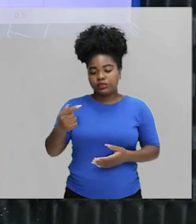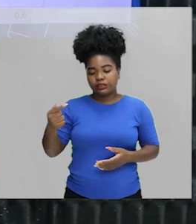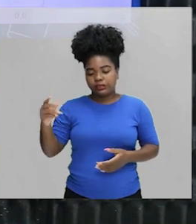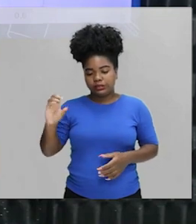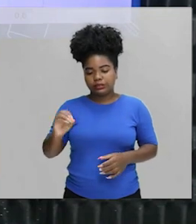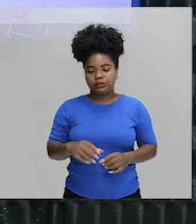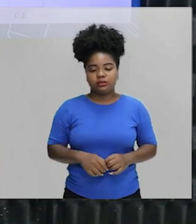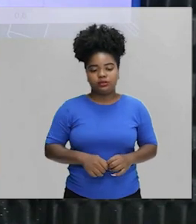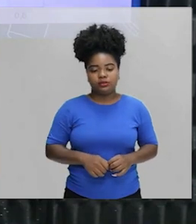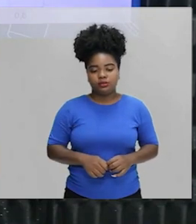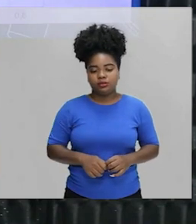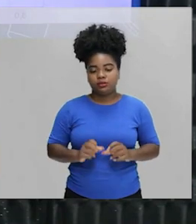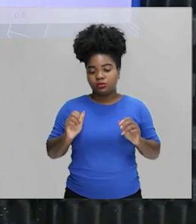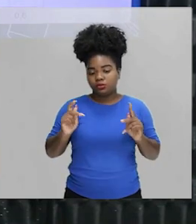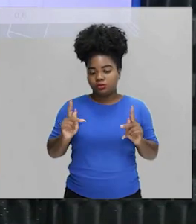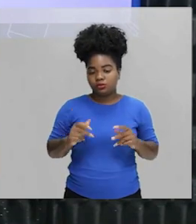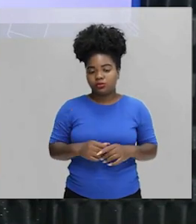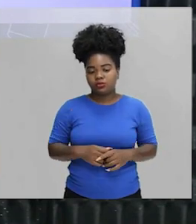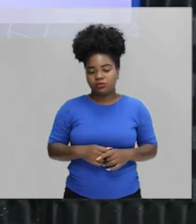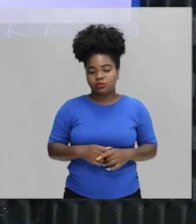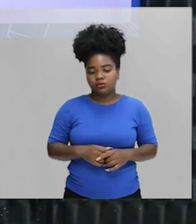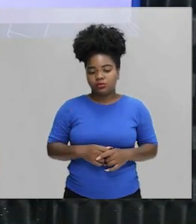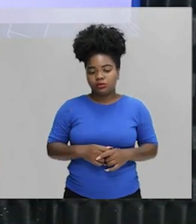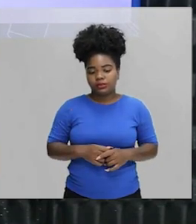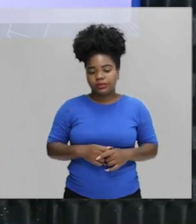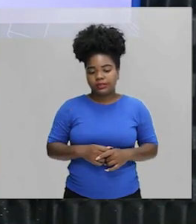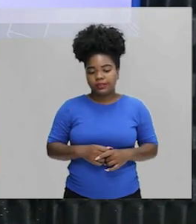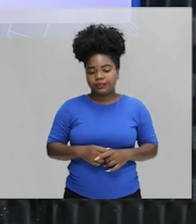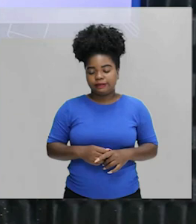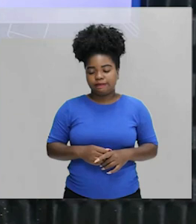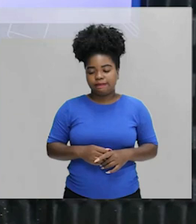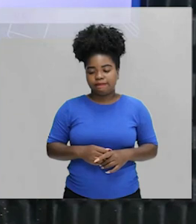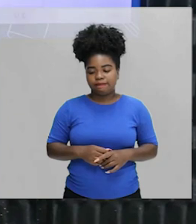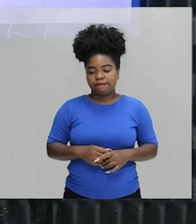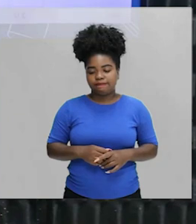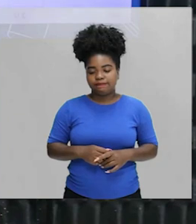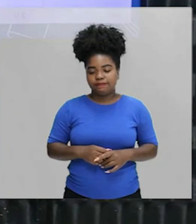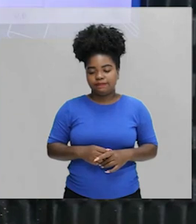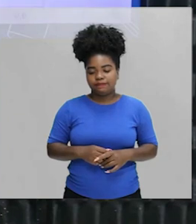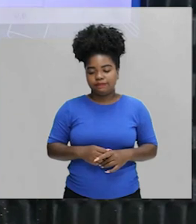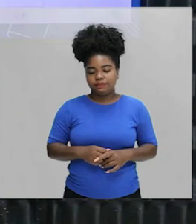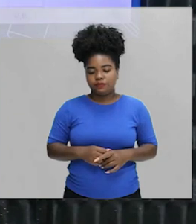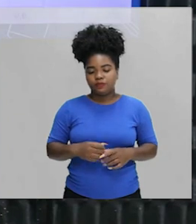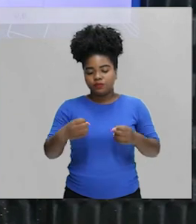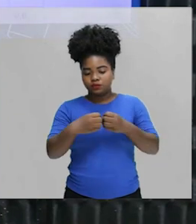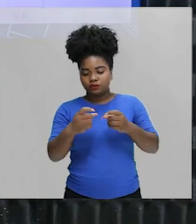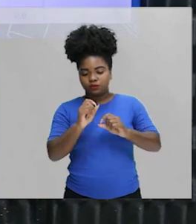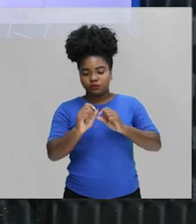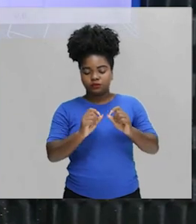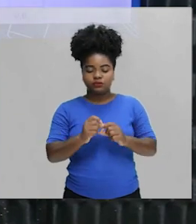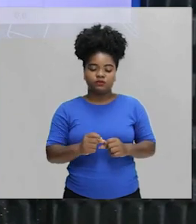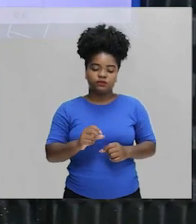k né OK a própr questão diz isso né que em de 6000 k então próximo disso